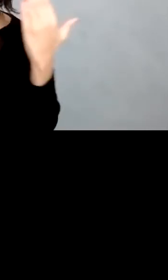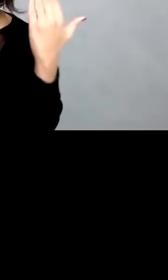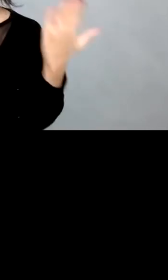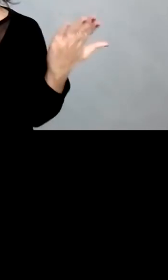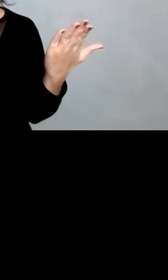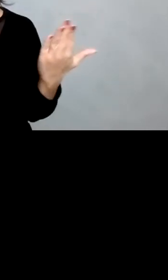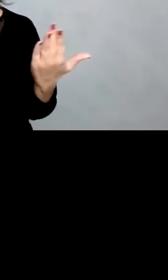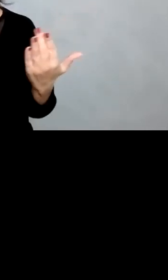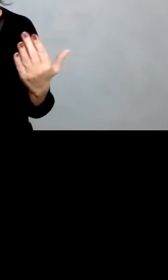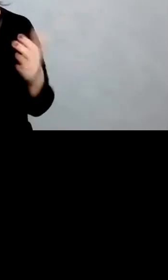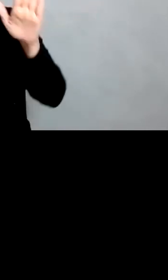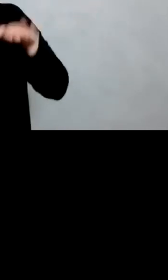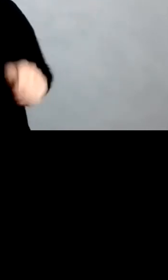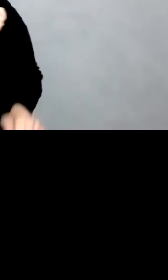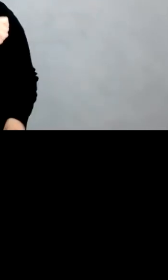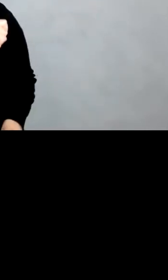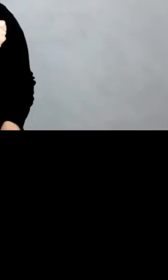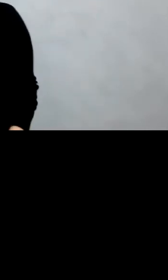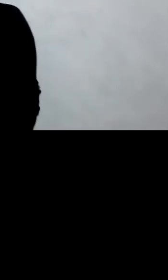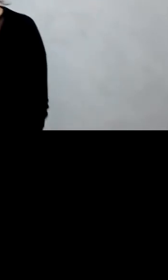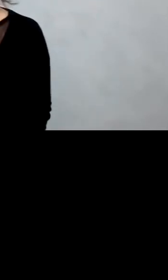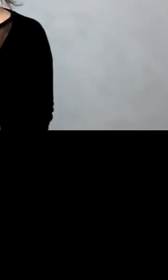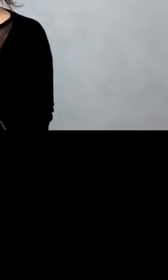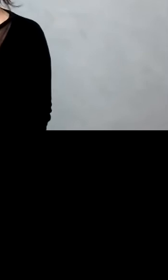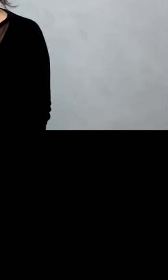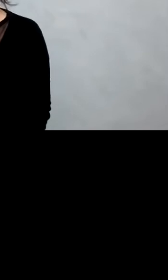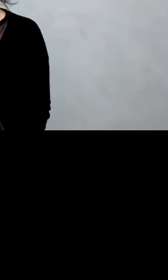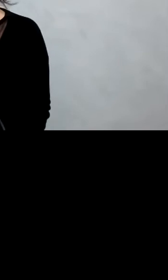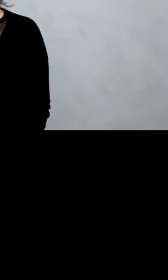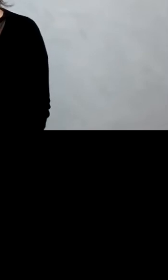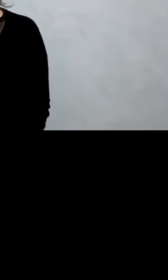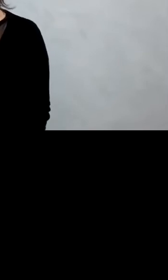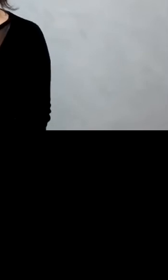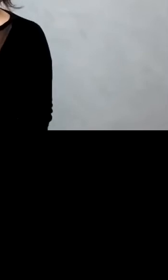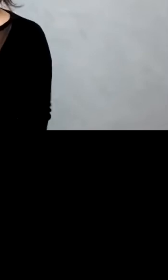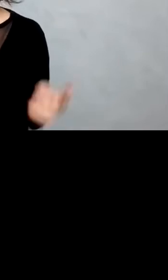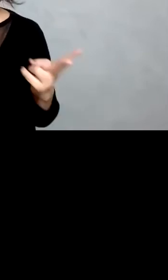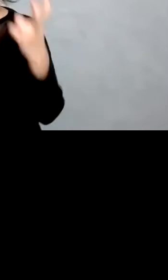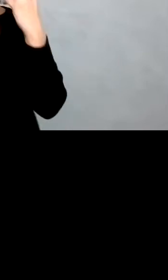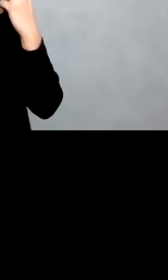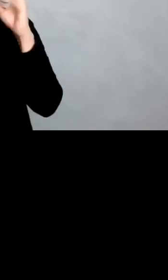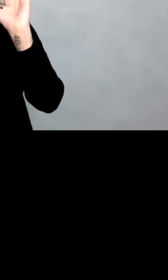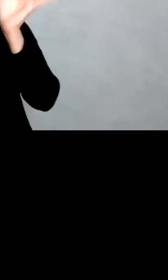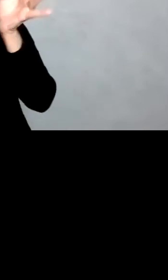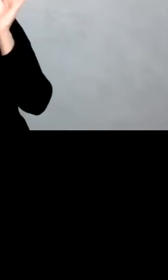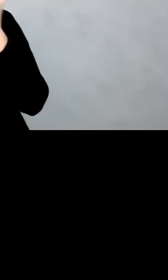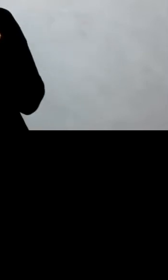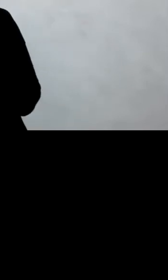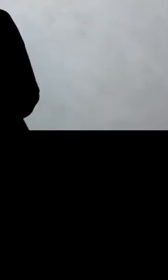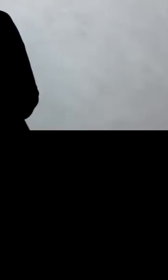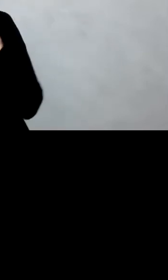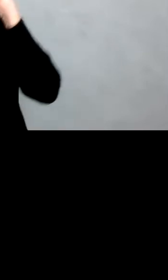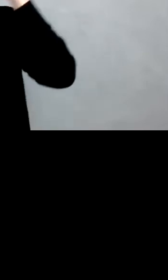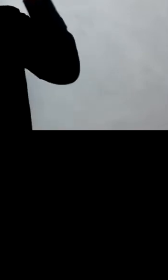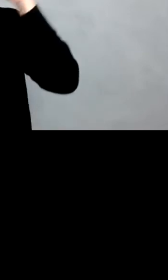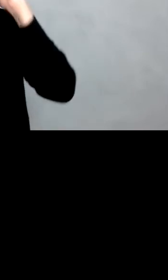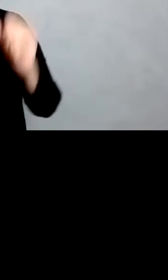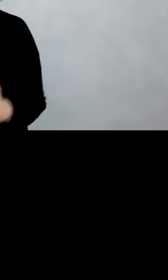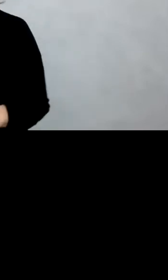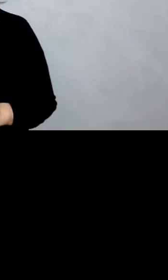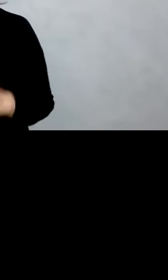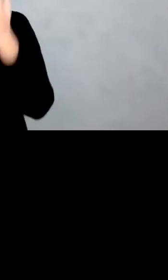de que línguas são mais complexas ou não, e a gente pode fazer essa relação até, né? O alemão, que é uma língua